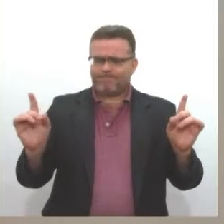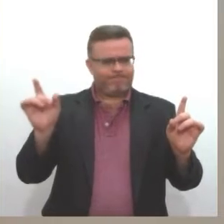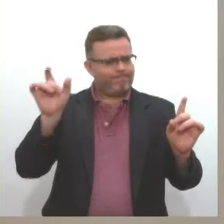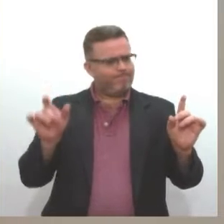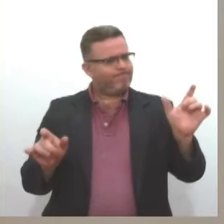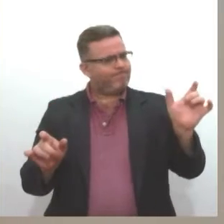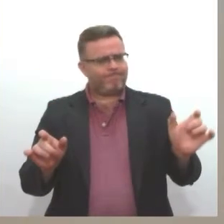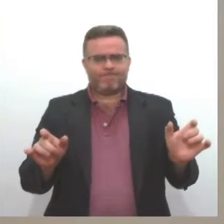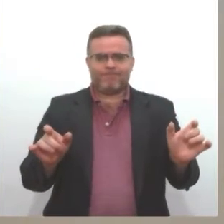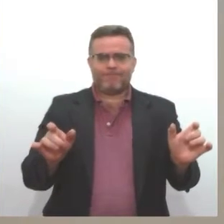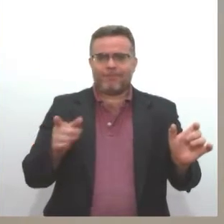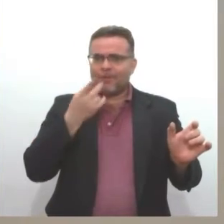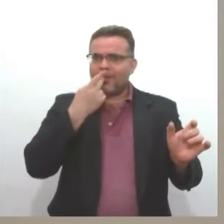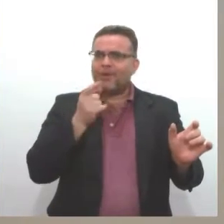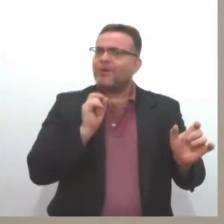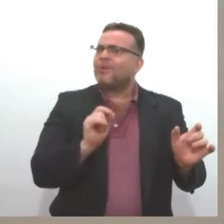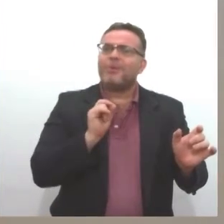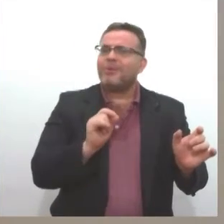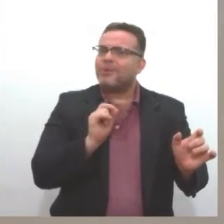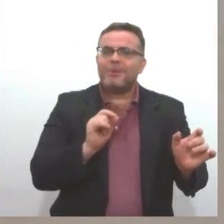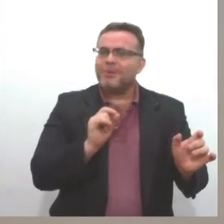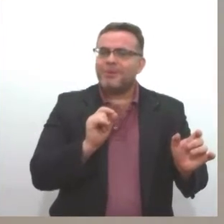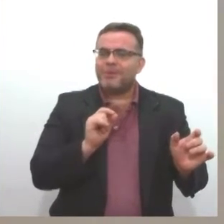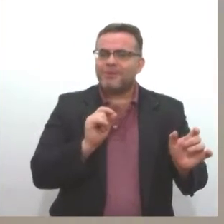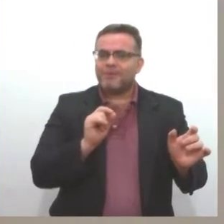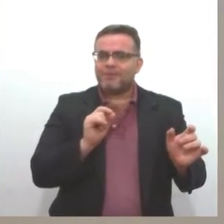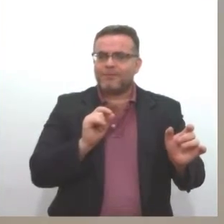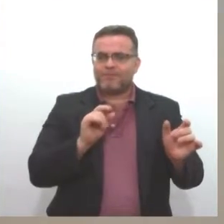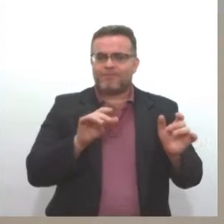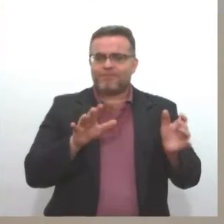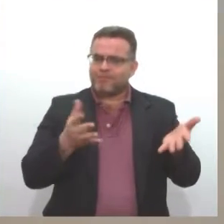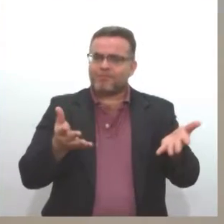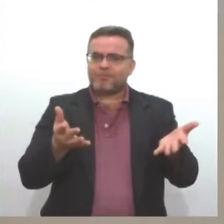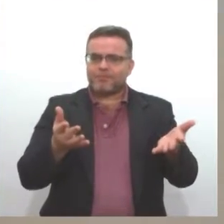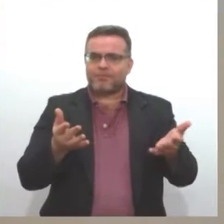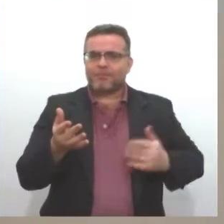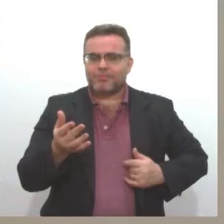eu apontaria para esse horizonte, né,